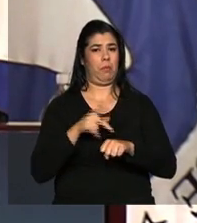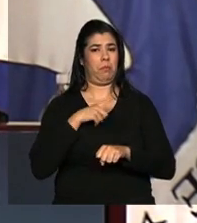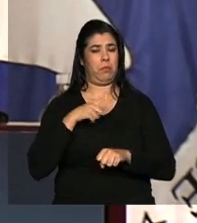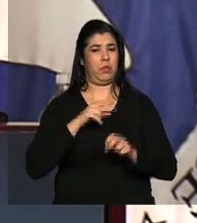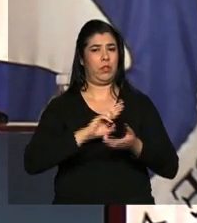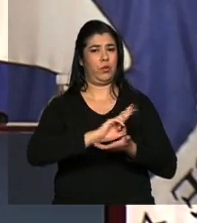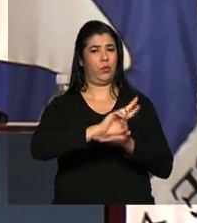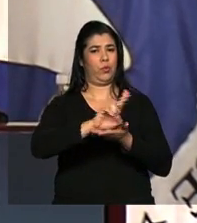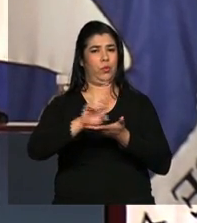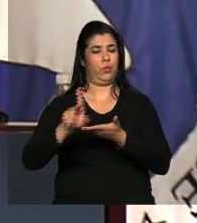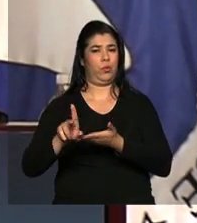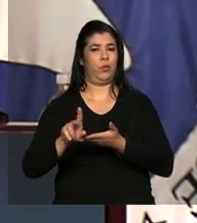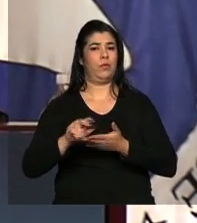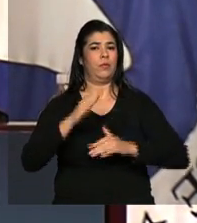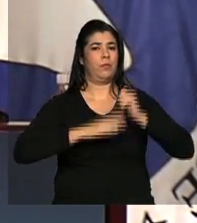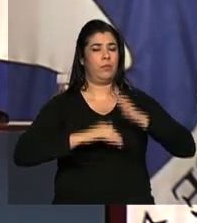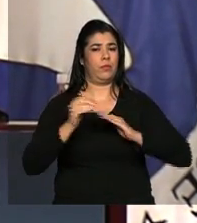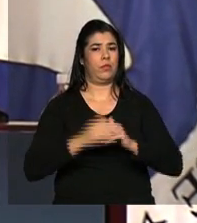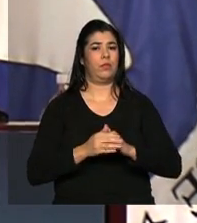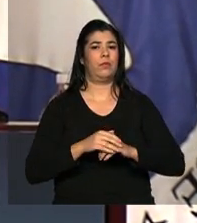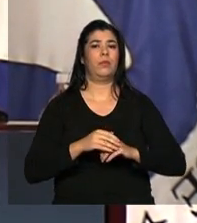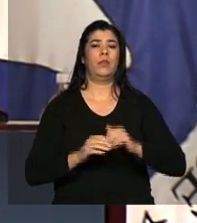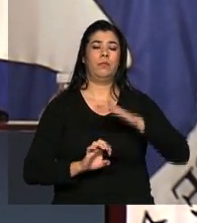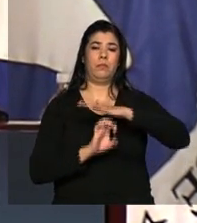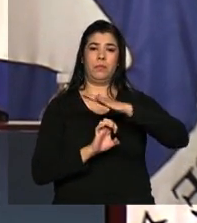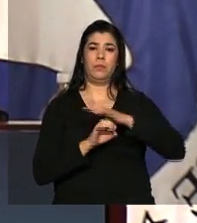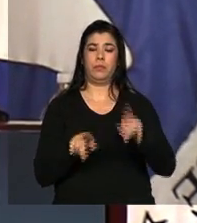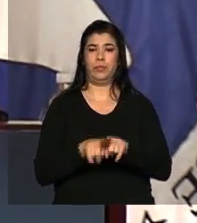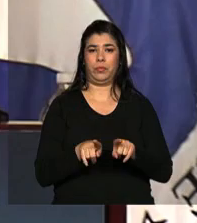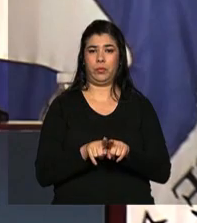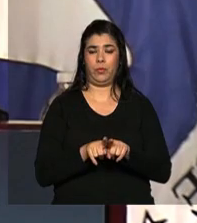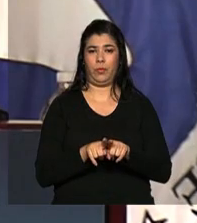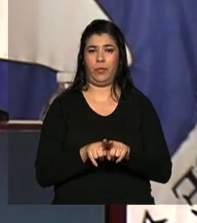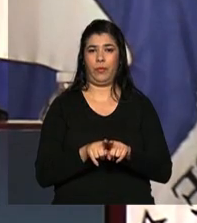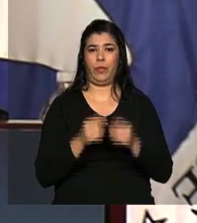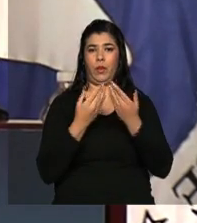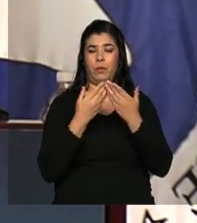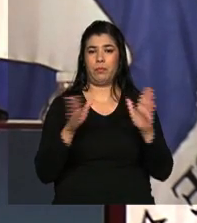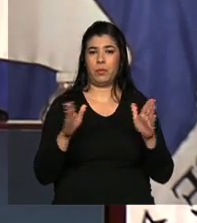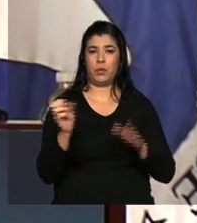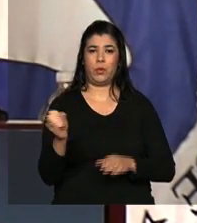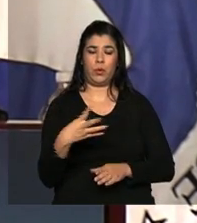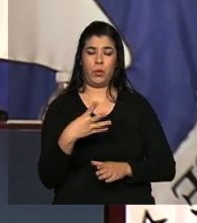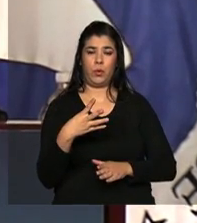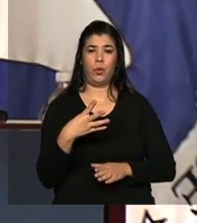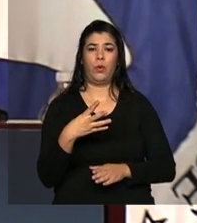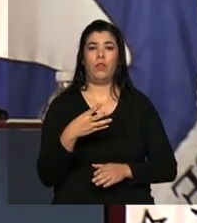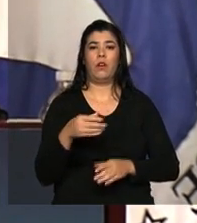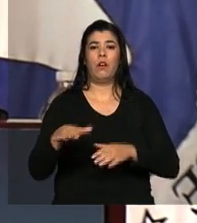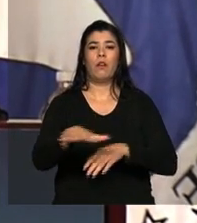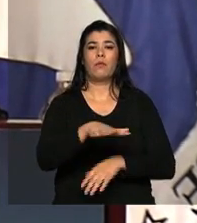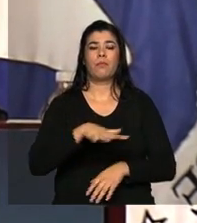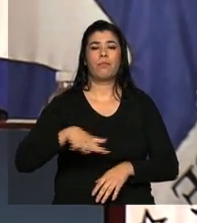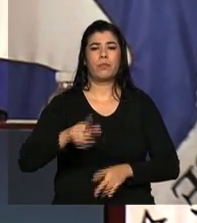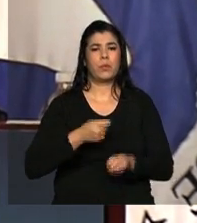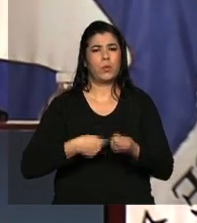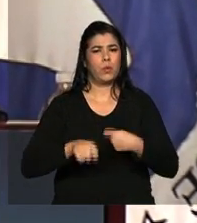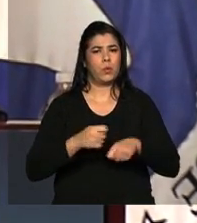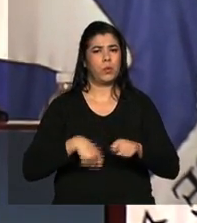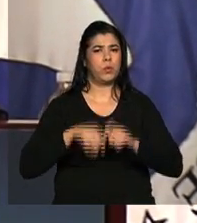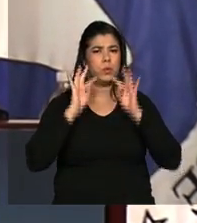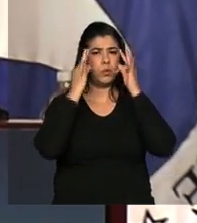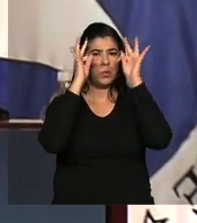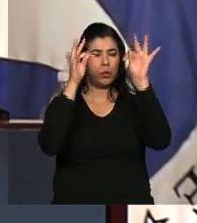grandes oportunidades empresariais. Abertura aos investimentos, ambiente de negócios sofisticado